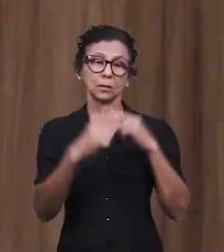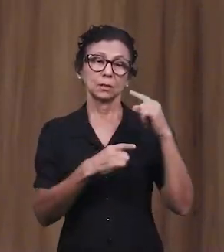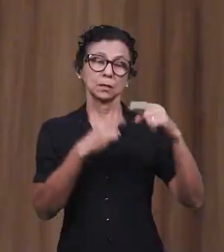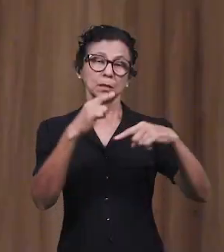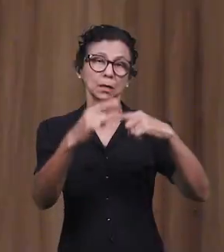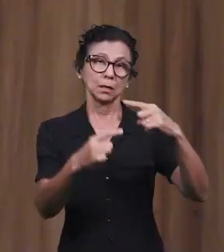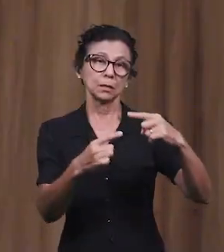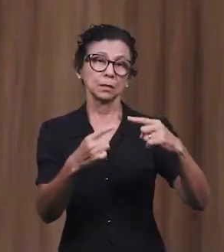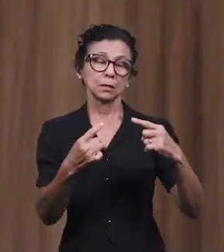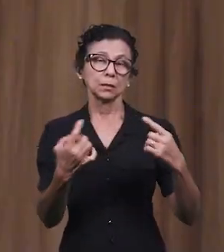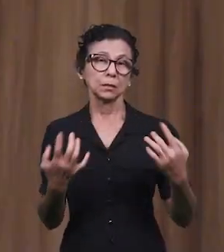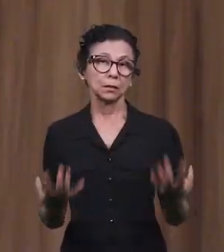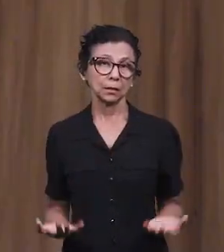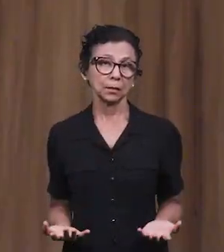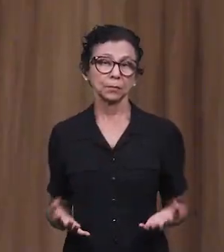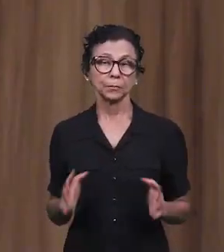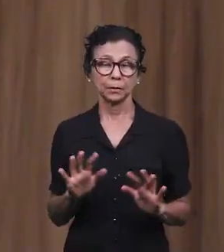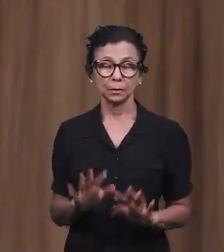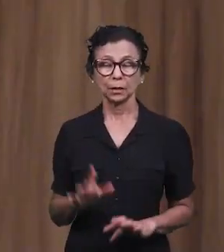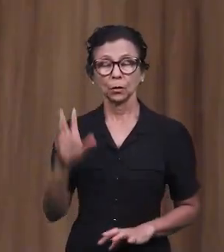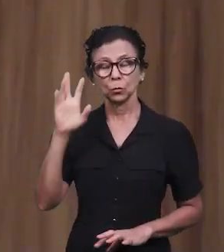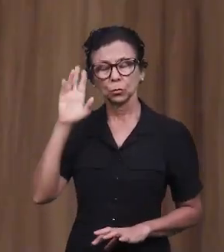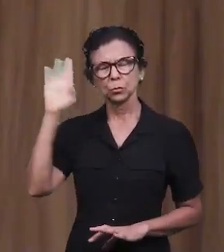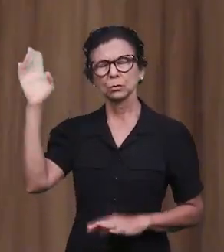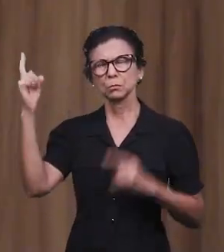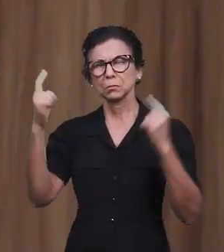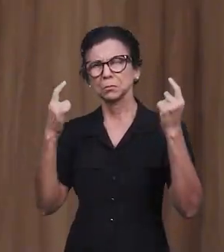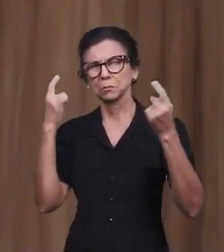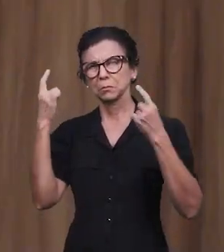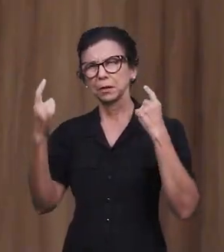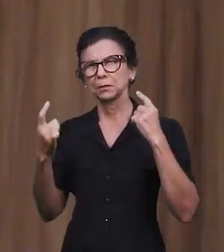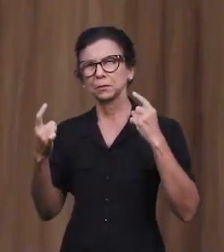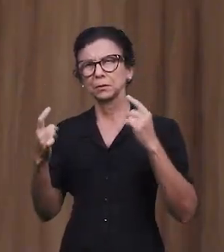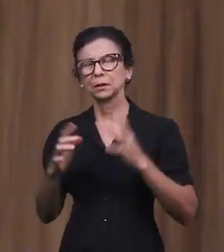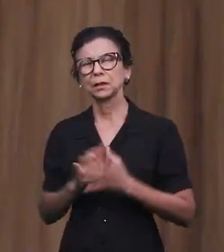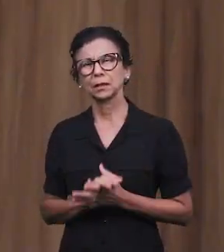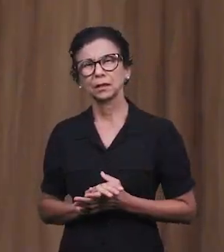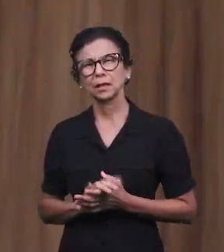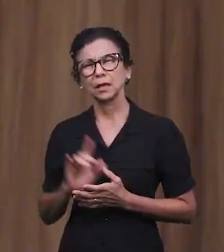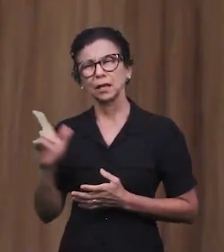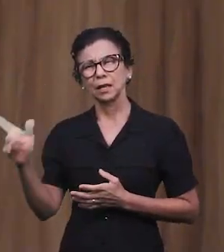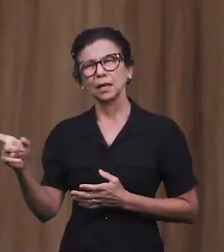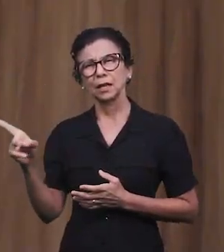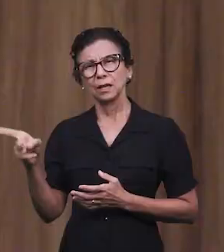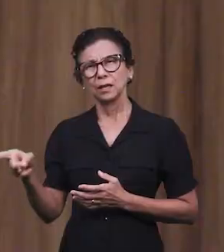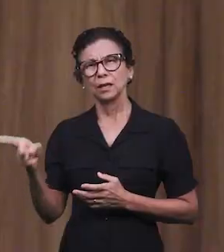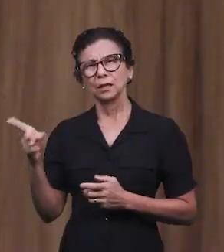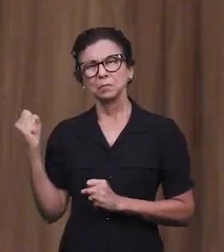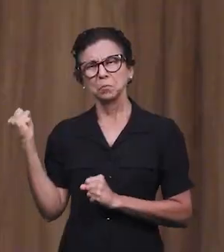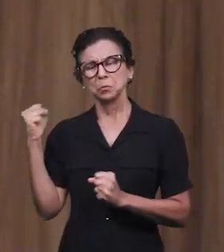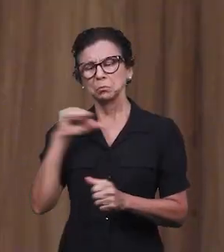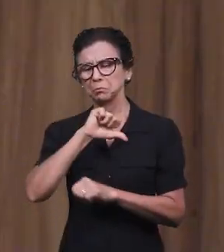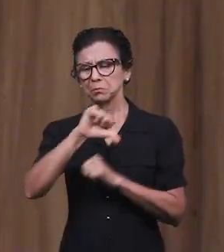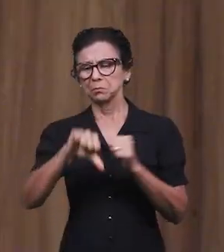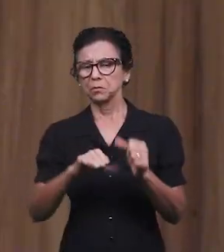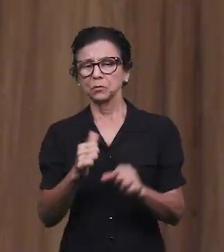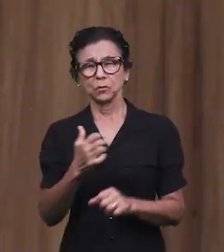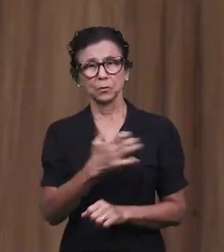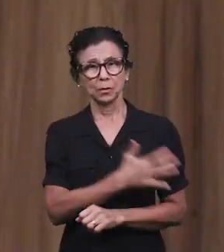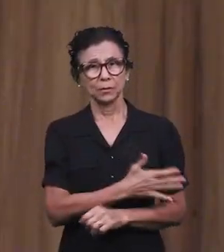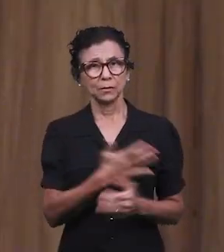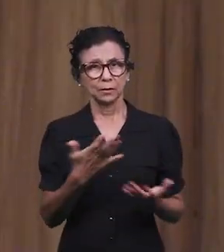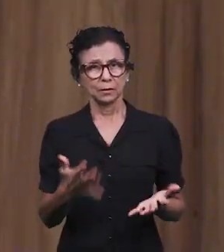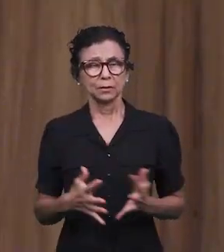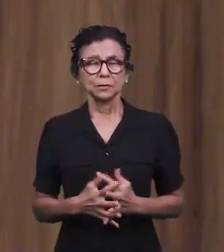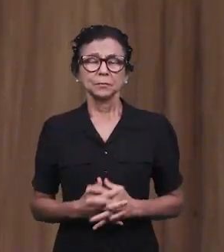linhagem, porque o Senhor está preocupado de mostrar que ele pode mudar as vidas, como nós já comentamos aqui.